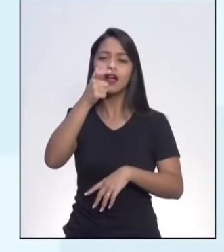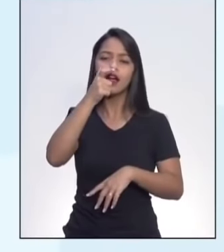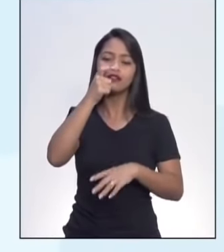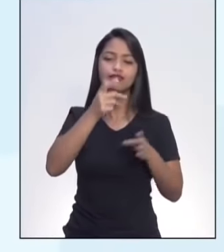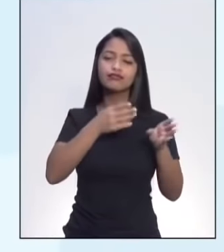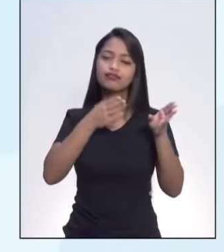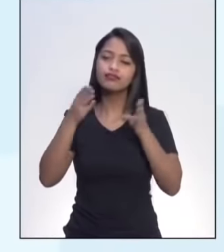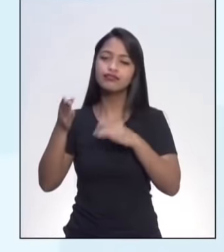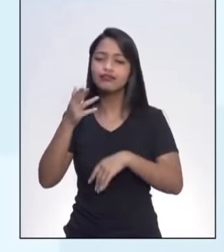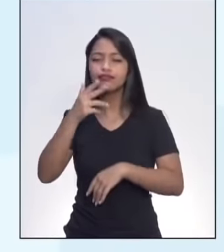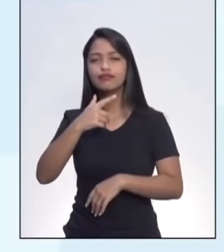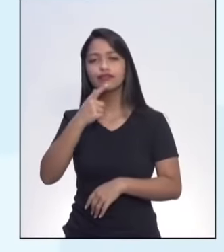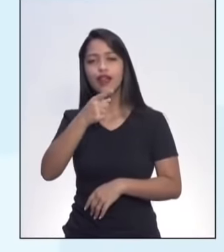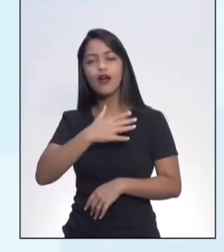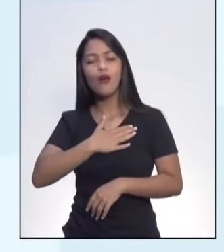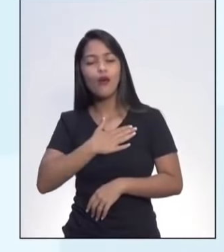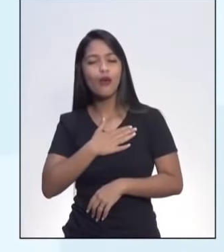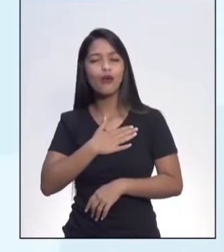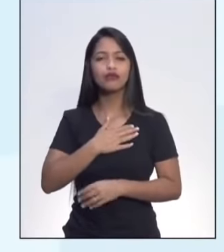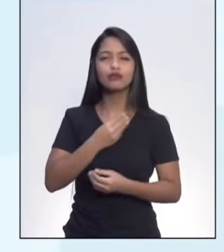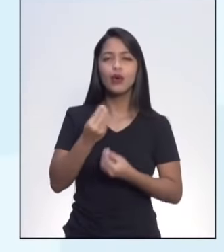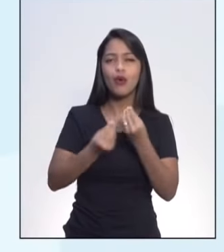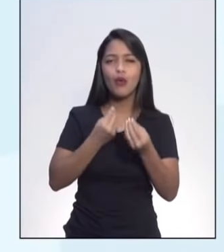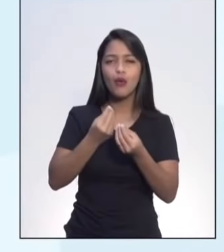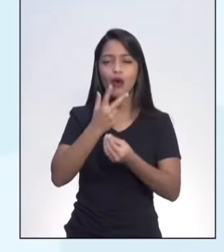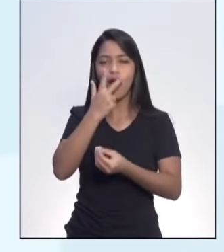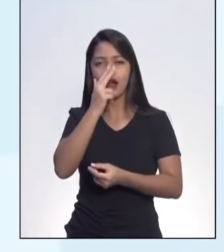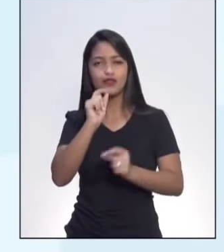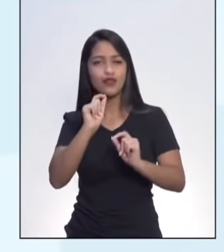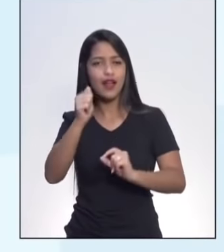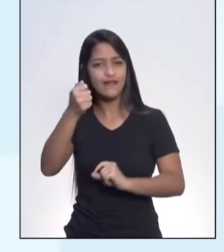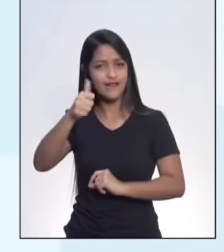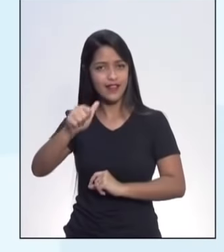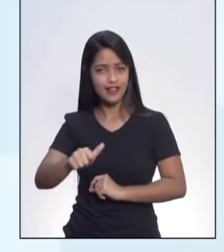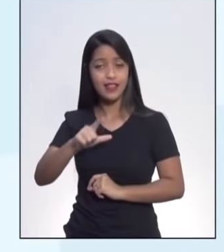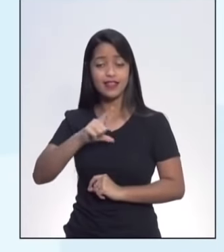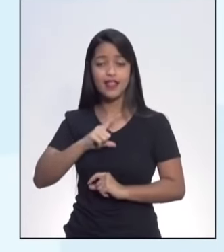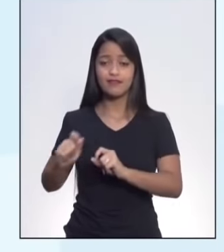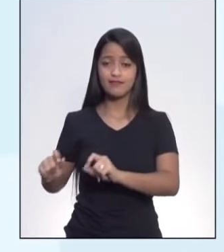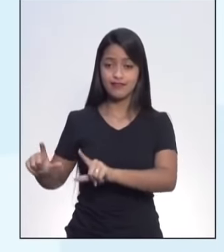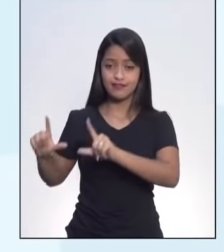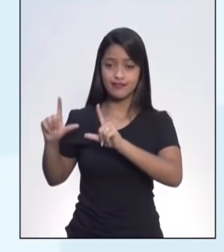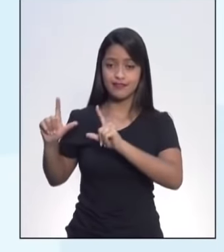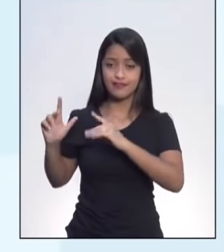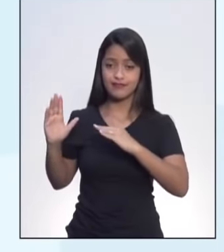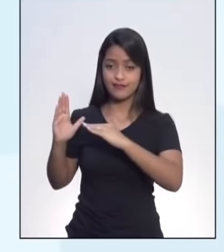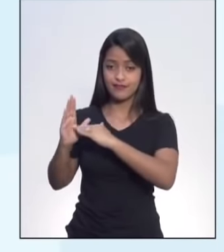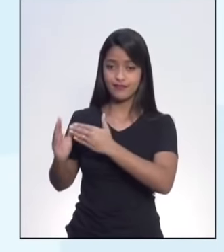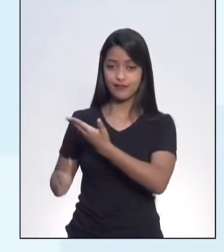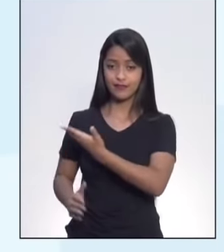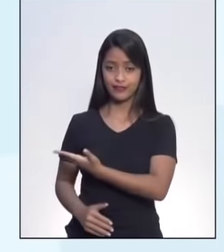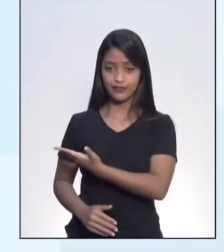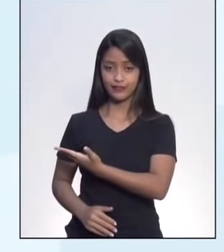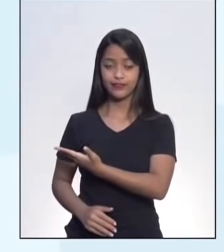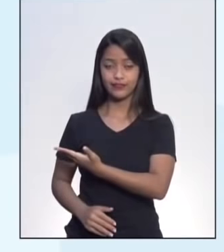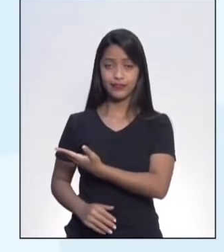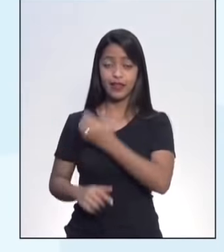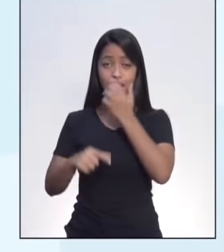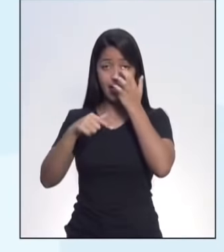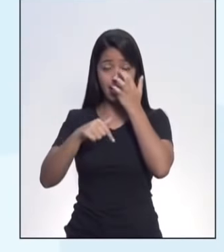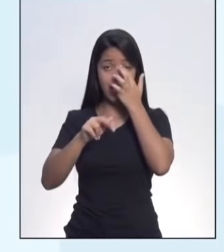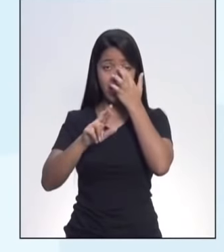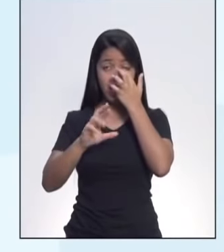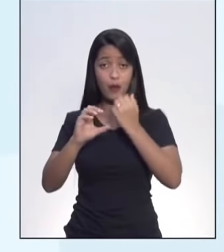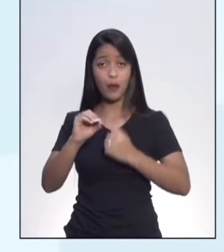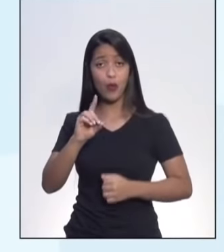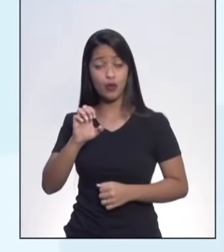bom? Olha lá, aparece para vocês um QR Code, tá ok? Vocês podem botar o celular aí na frente e vai entrar direto,